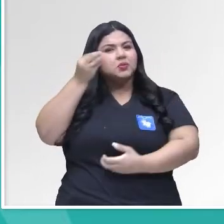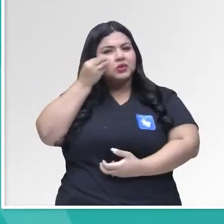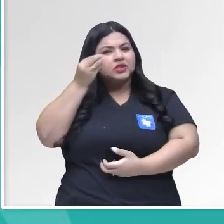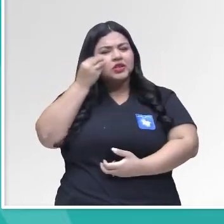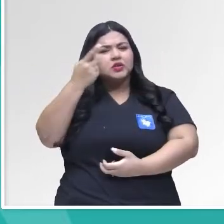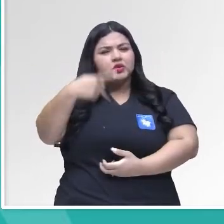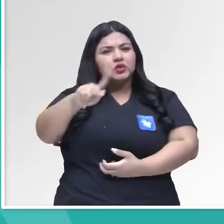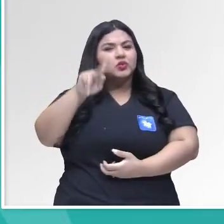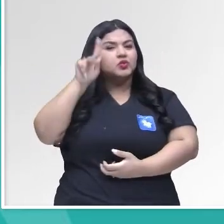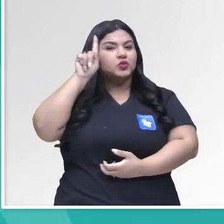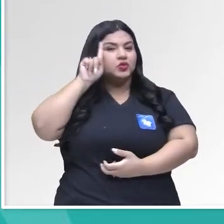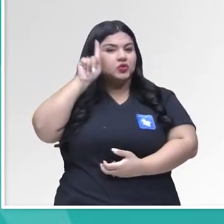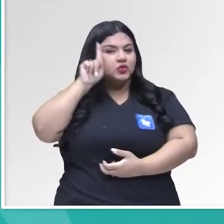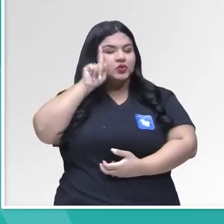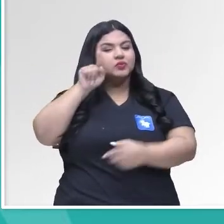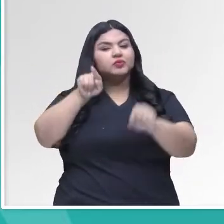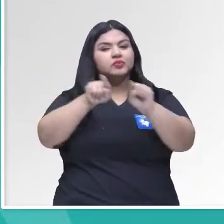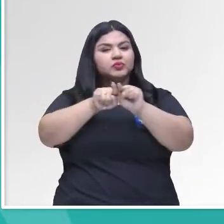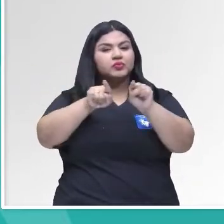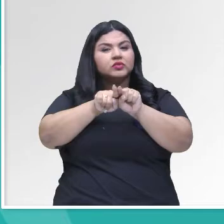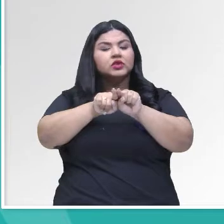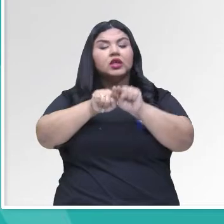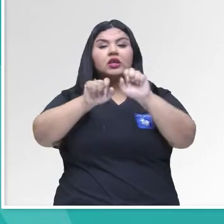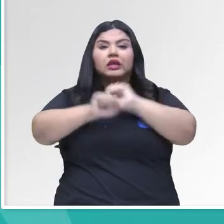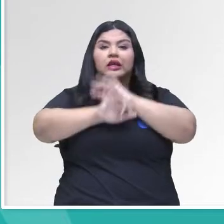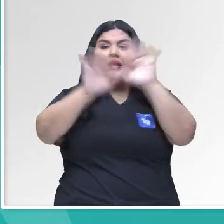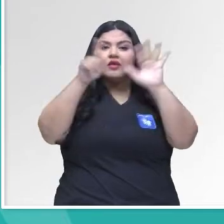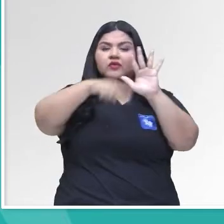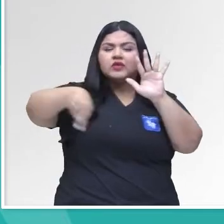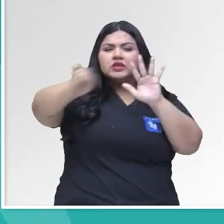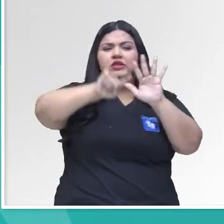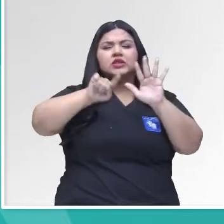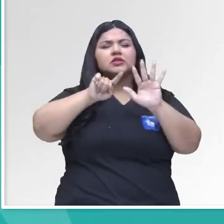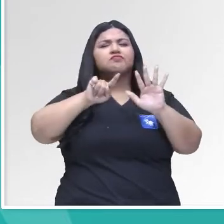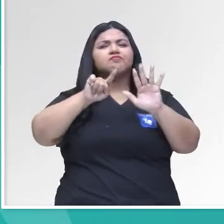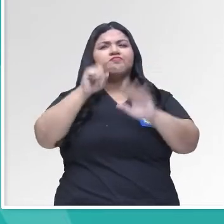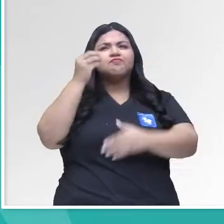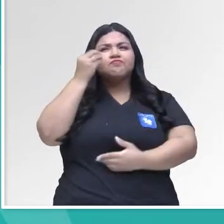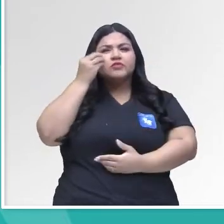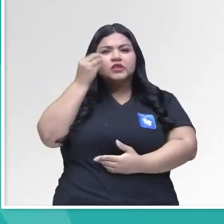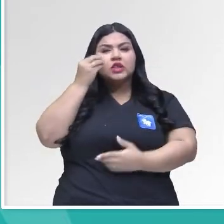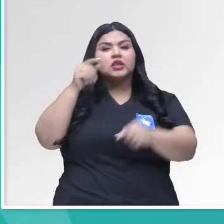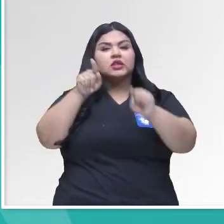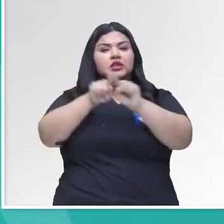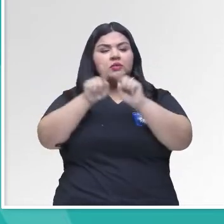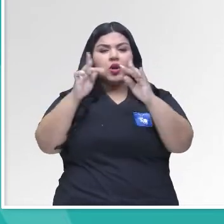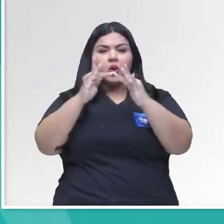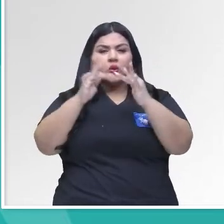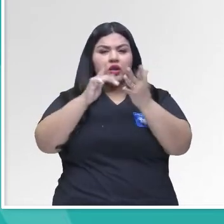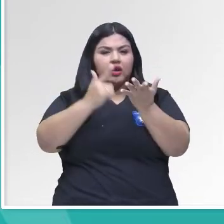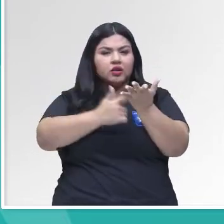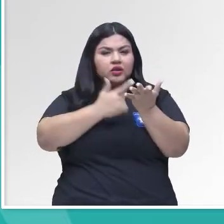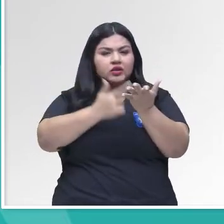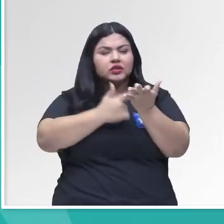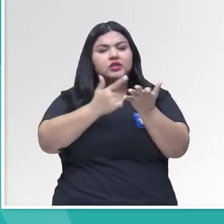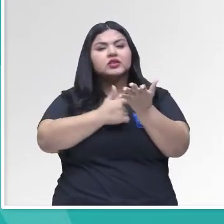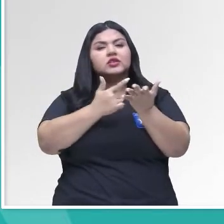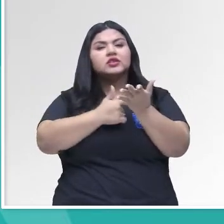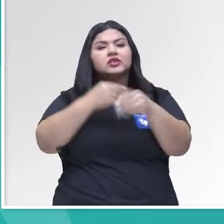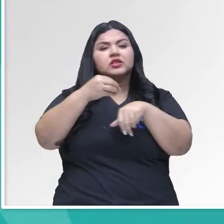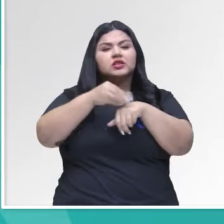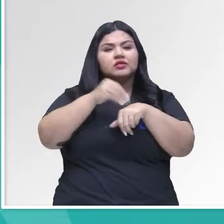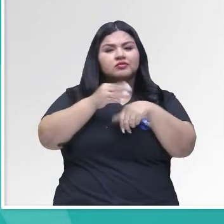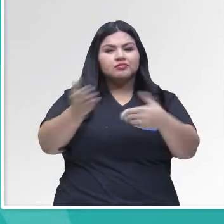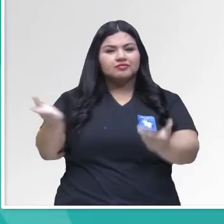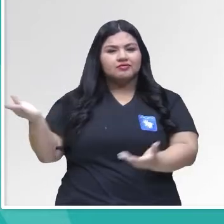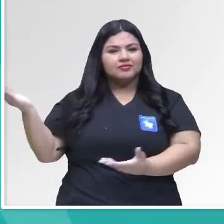dia a dia também. E claro que você, ao observar os textos, você tem contato com livros também, não é isso? Nós temos aqui a sugestão de um